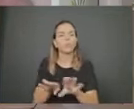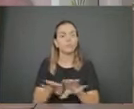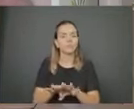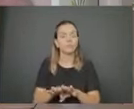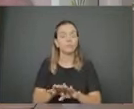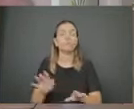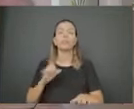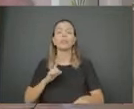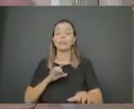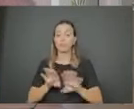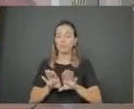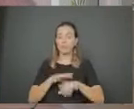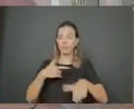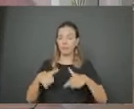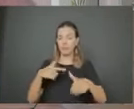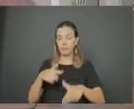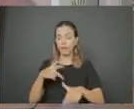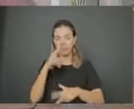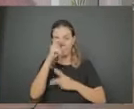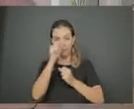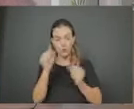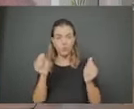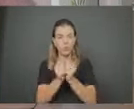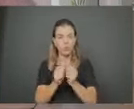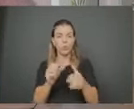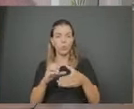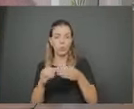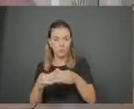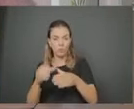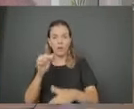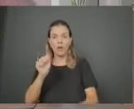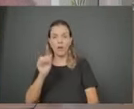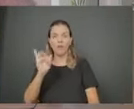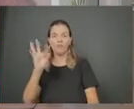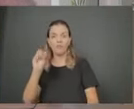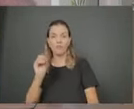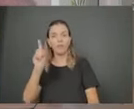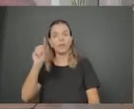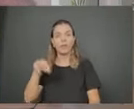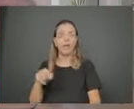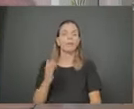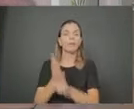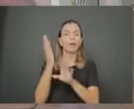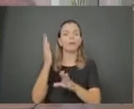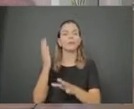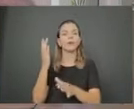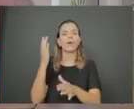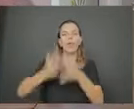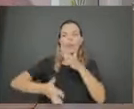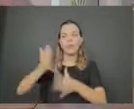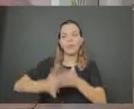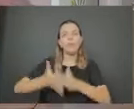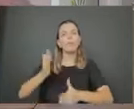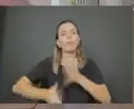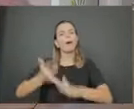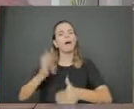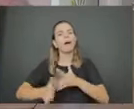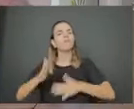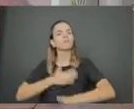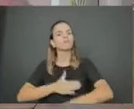AIFO. Estamos tentando regulamentar isso na situação de perturbação do sossego, né? Nós temos uma demanda muito